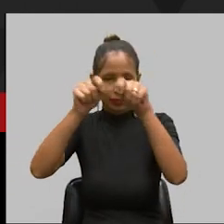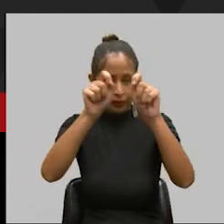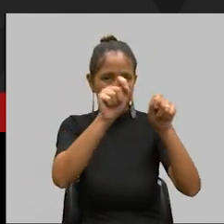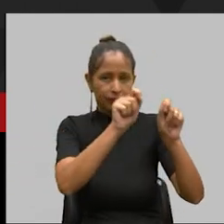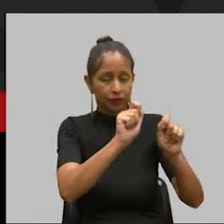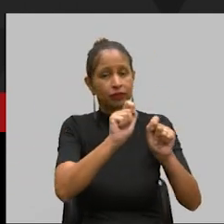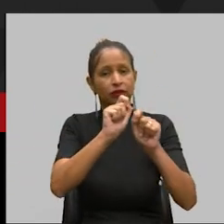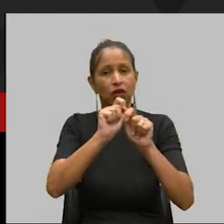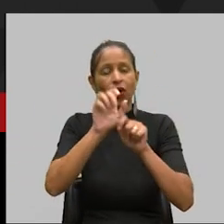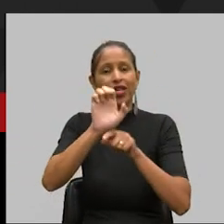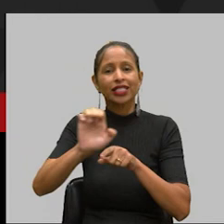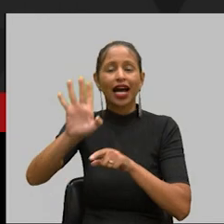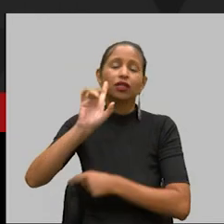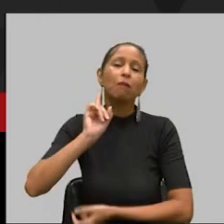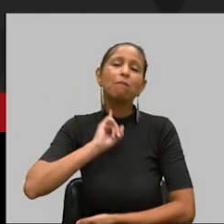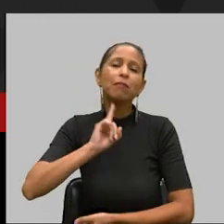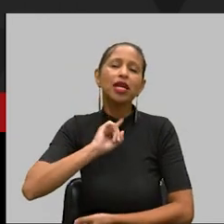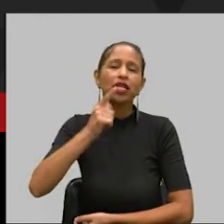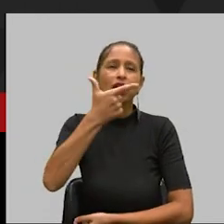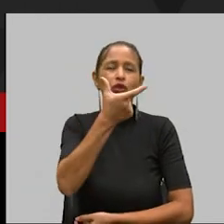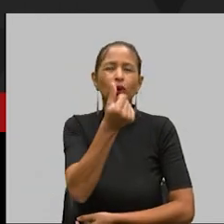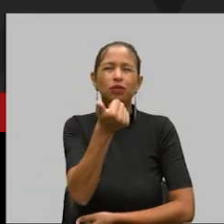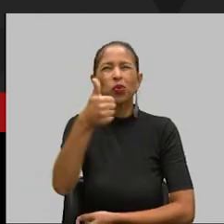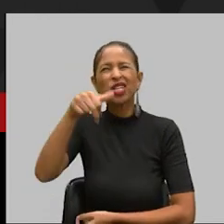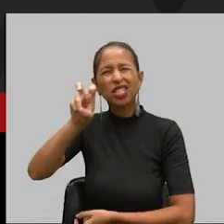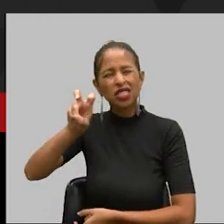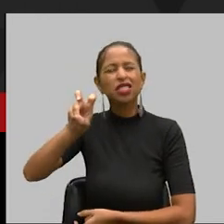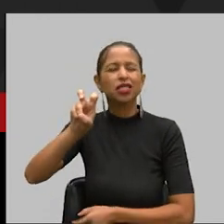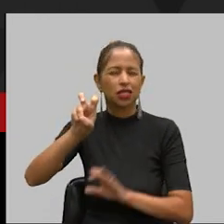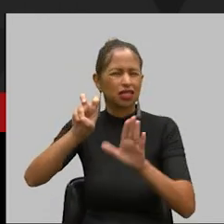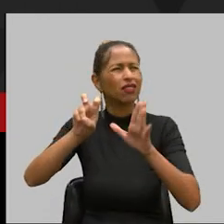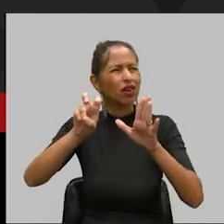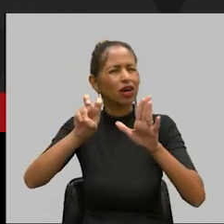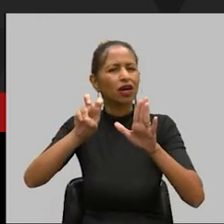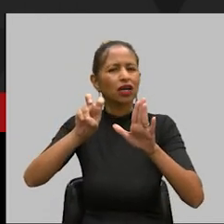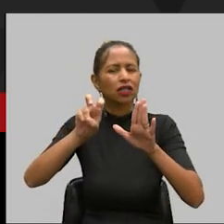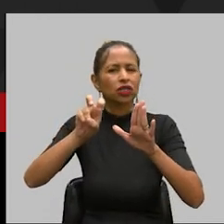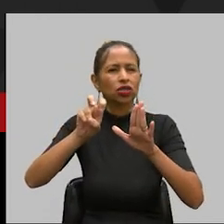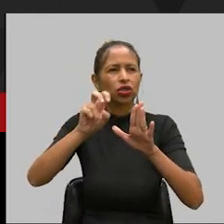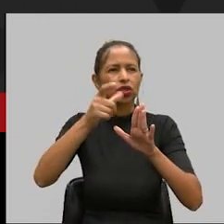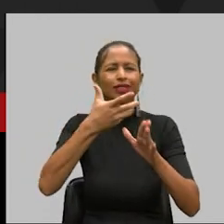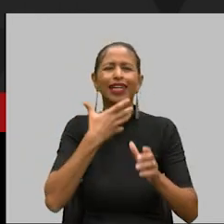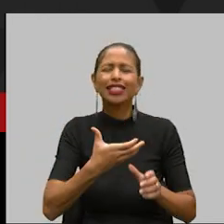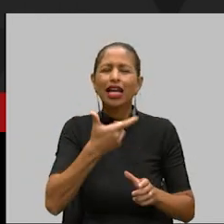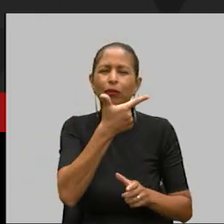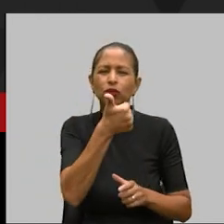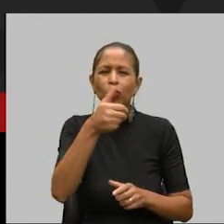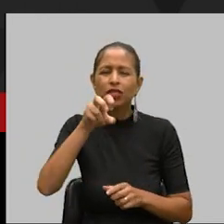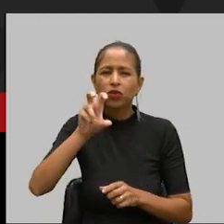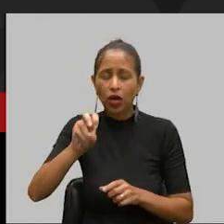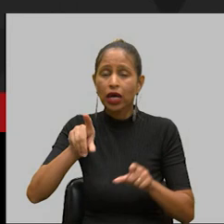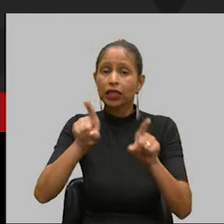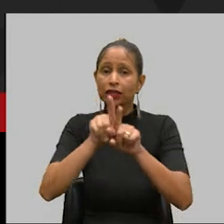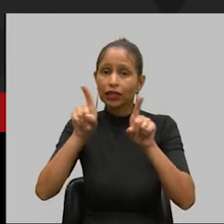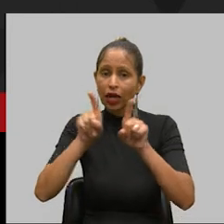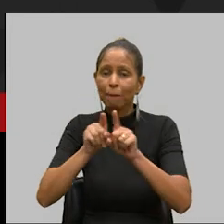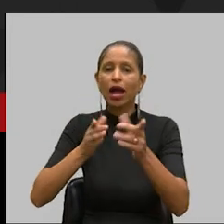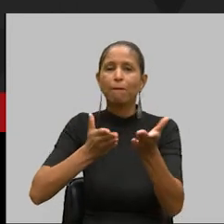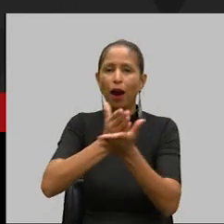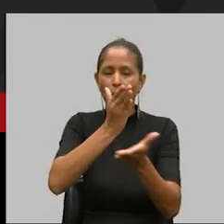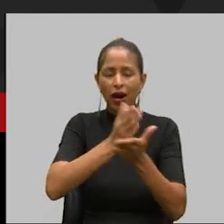inclusive o estado de Minas em 2015 né Se não me engano dezembro de 2015 institui também suas